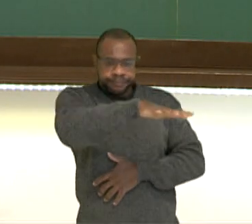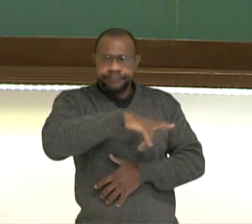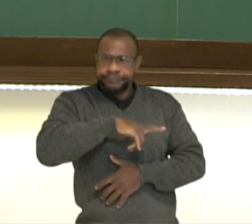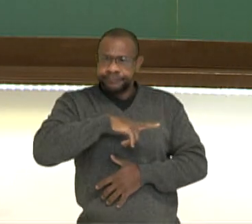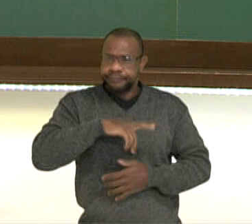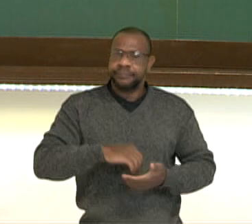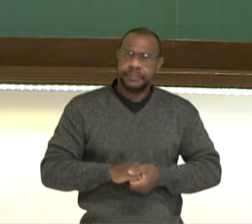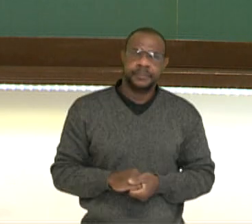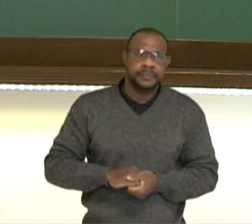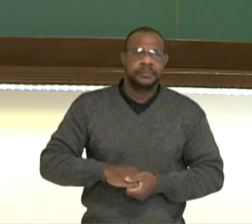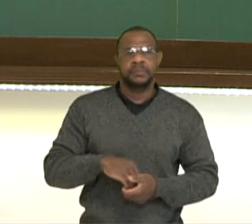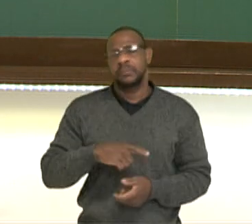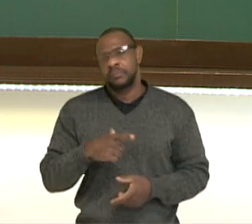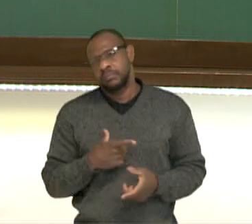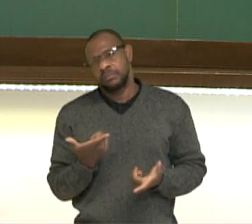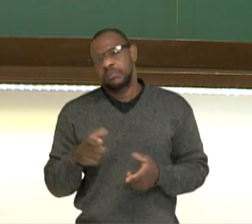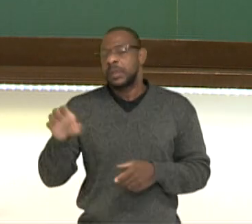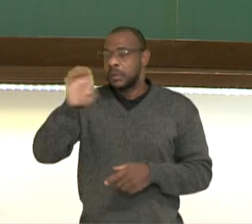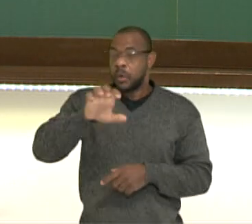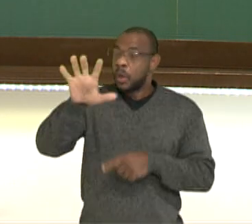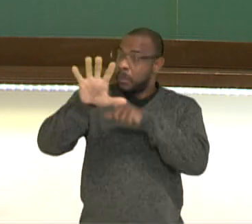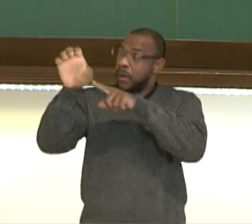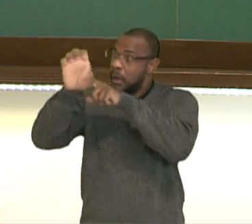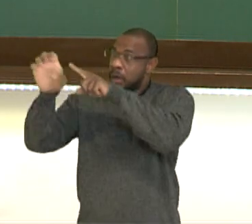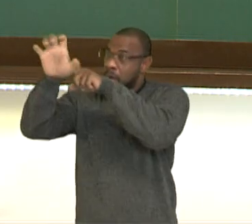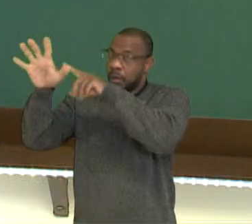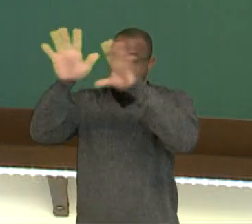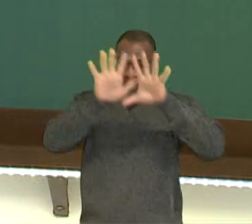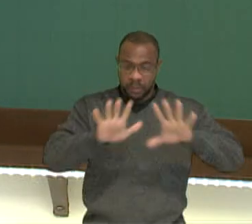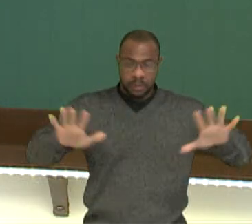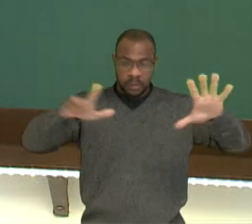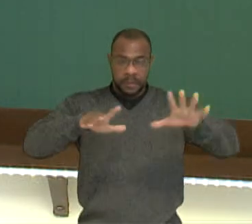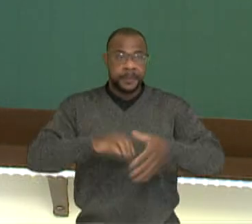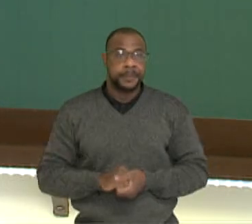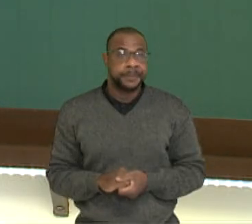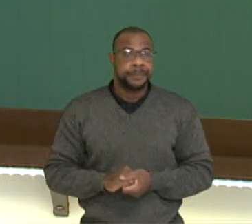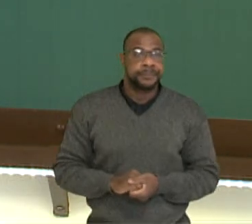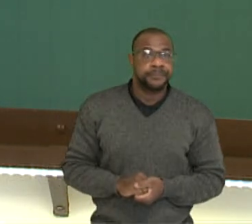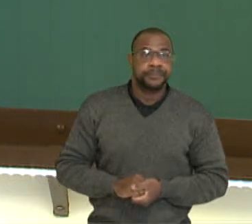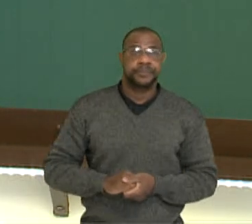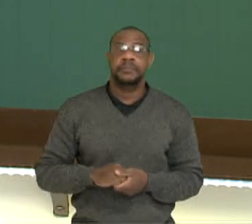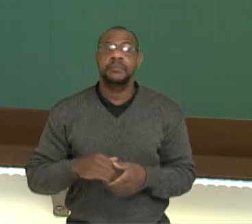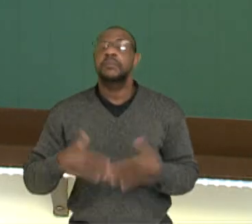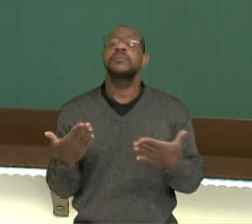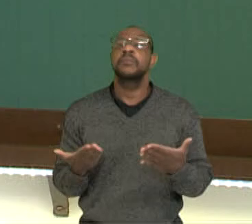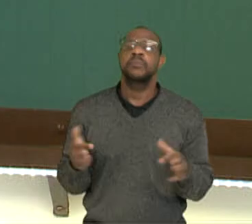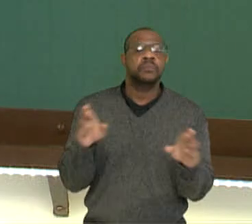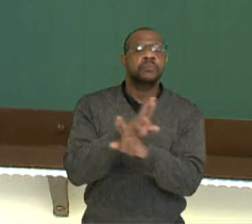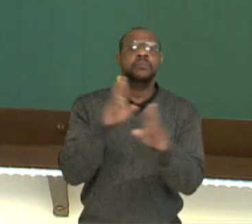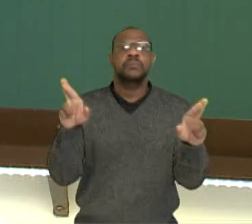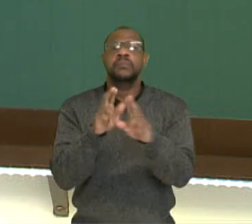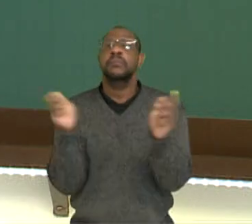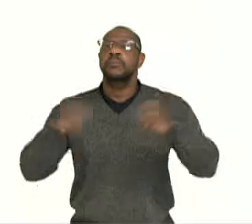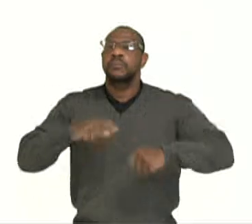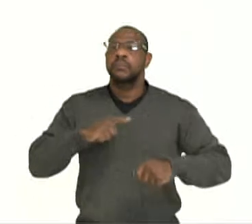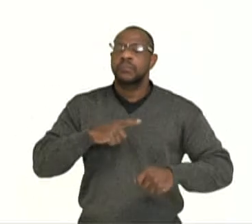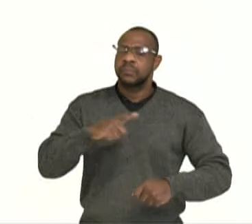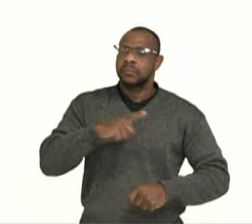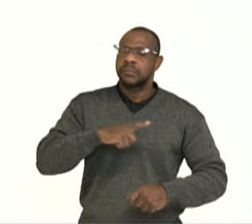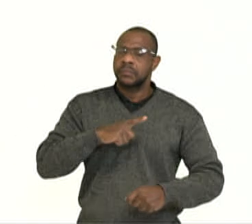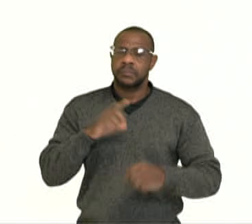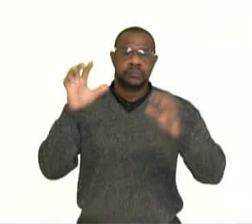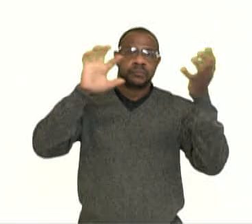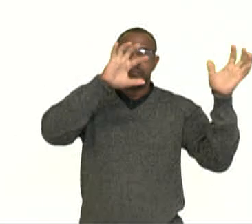questão. No caso aqui, o continente europeu. Aqui eu já trago para você, qual relação podemos estabelecer entre